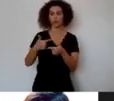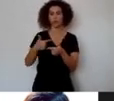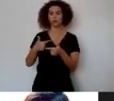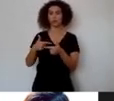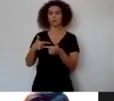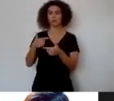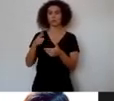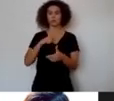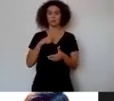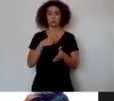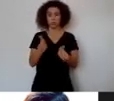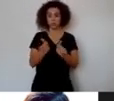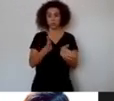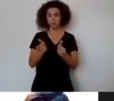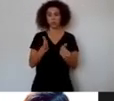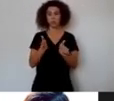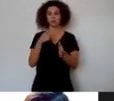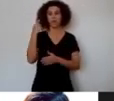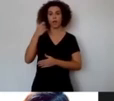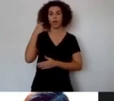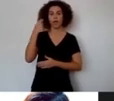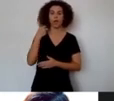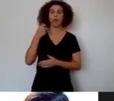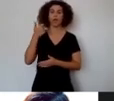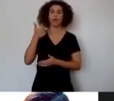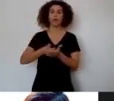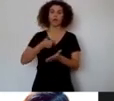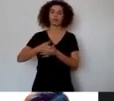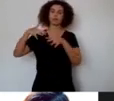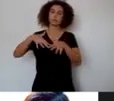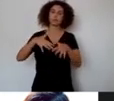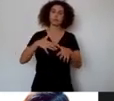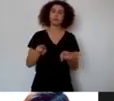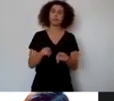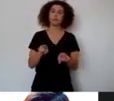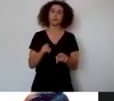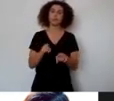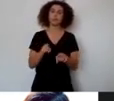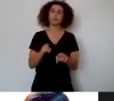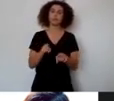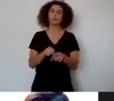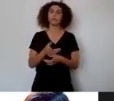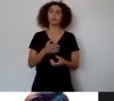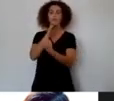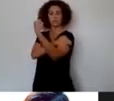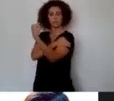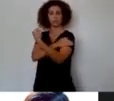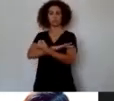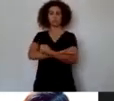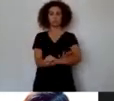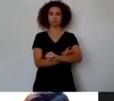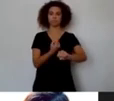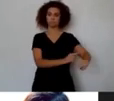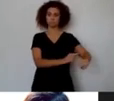à arte e por meio das lutas sociais, do feminismo, da luta antirracista.